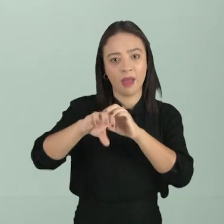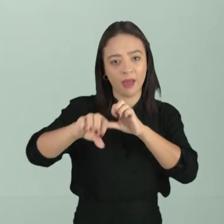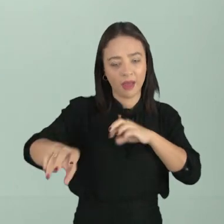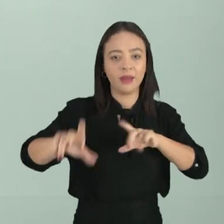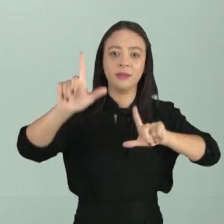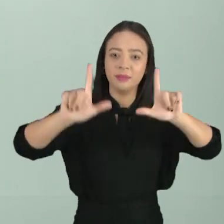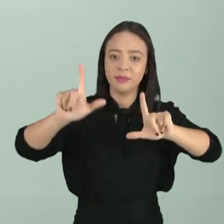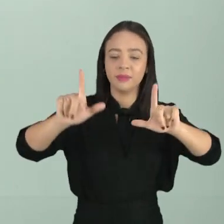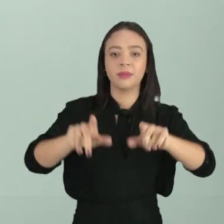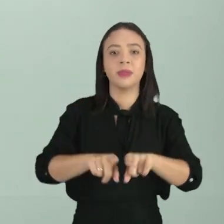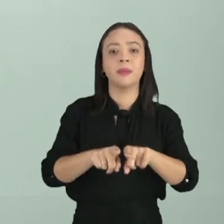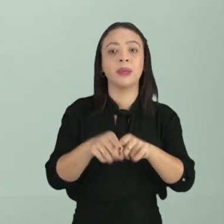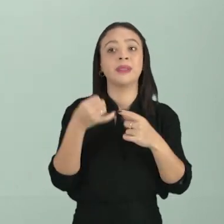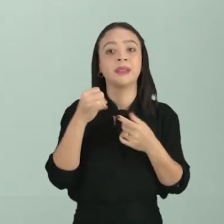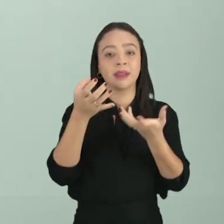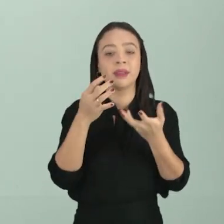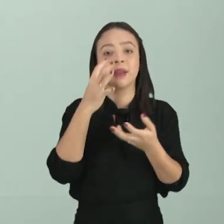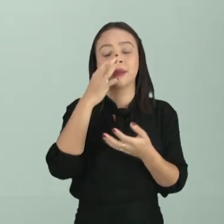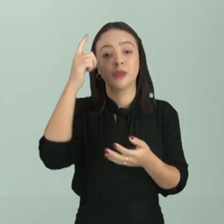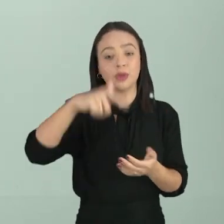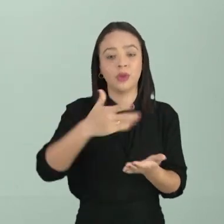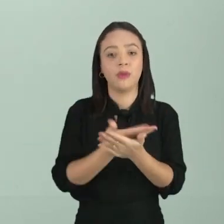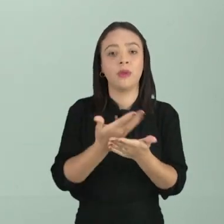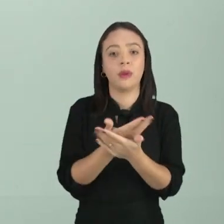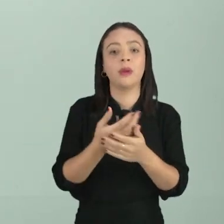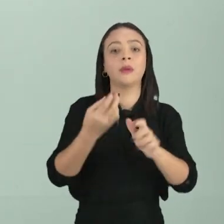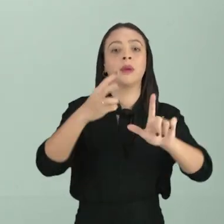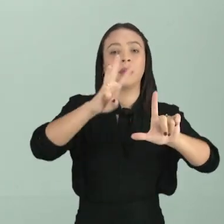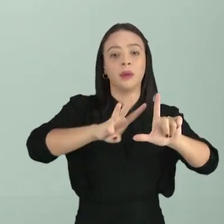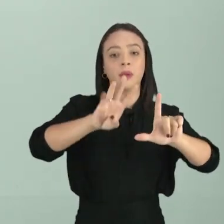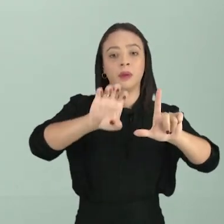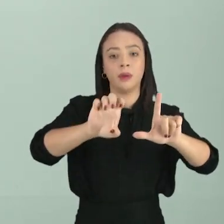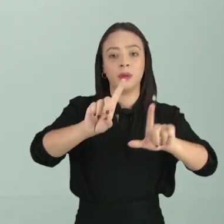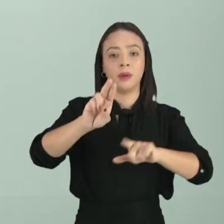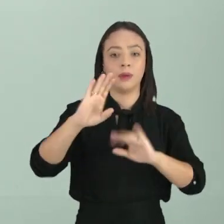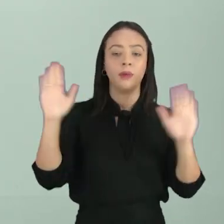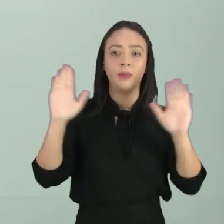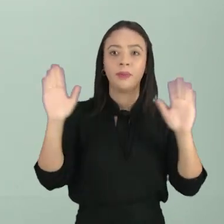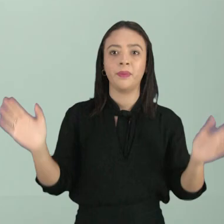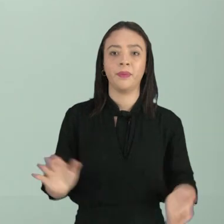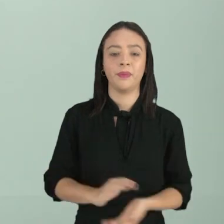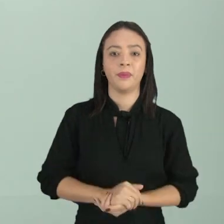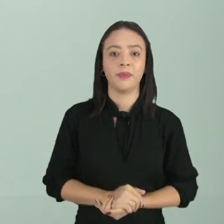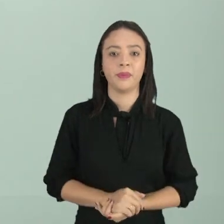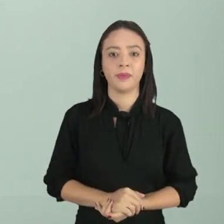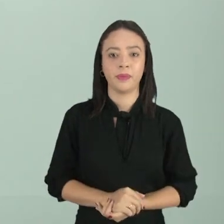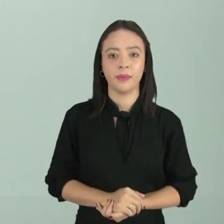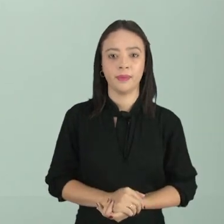TV. Caso você queira reassistir essa aula ou as demais aulas, acesse a plataforma Eduque. Até breve.